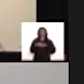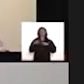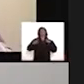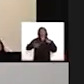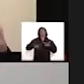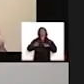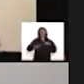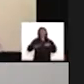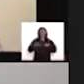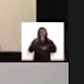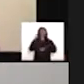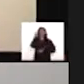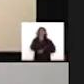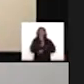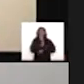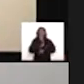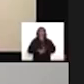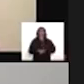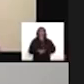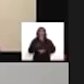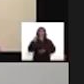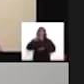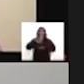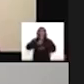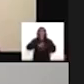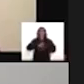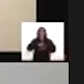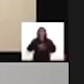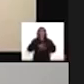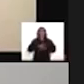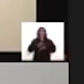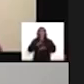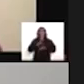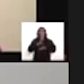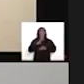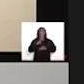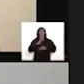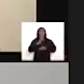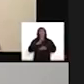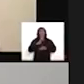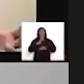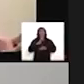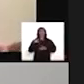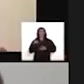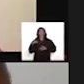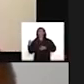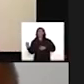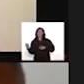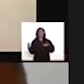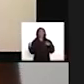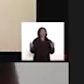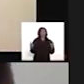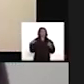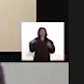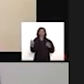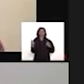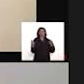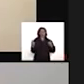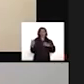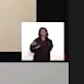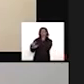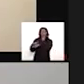23ª sessão ordinária, que, iniciada às 16 horas e 14 minutos, encerrou-se às 16 horas e 30